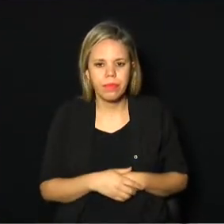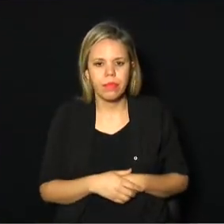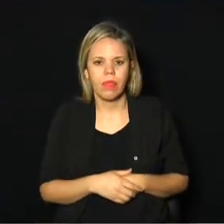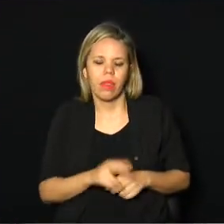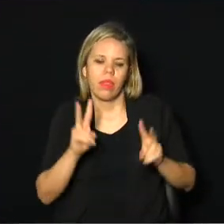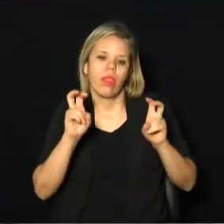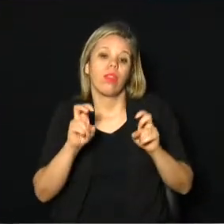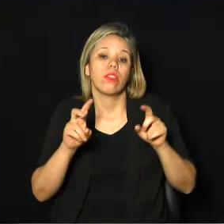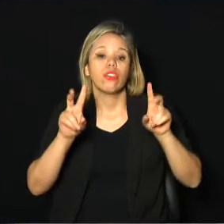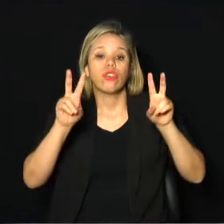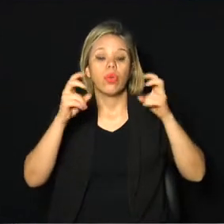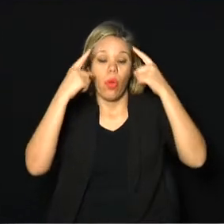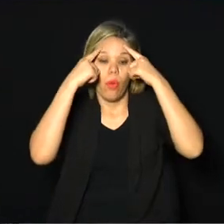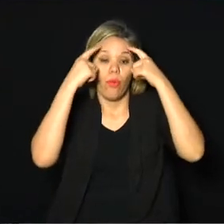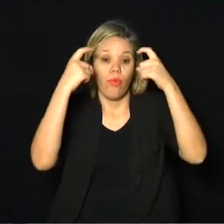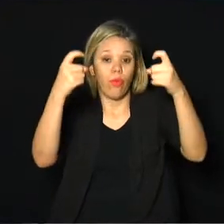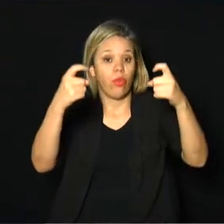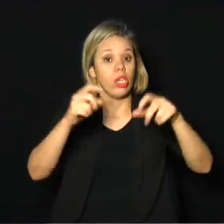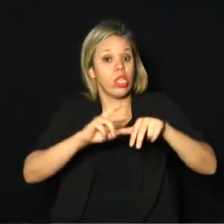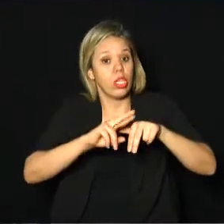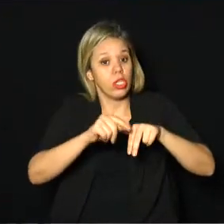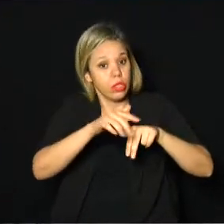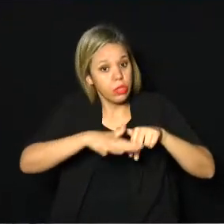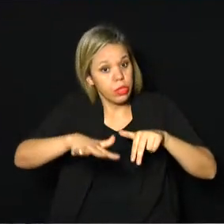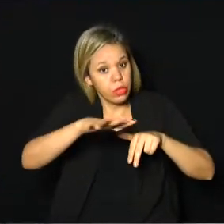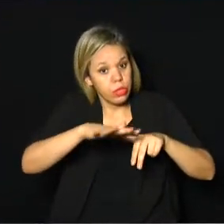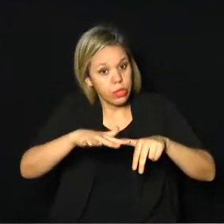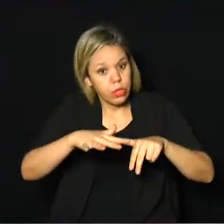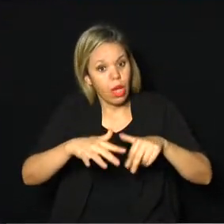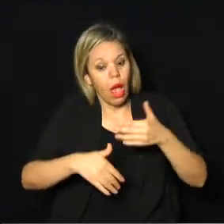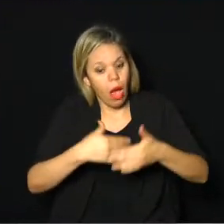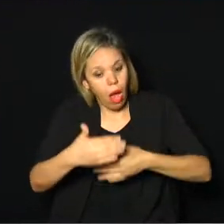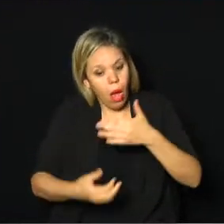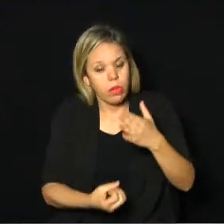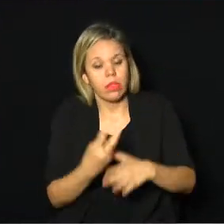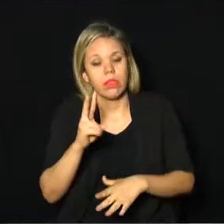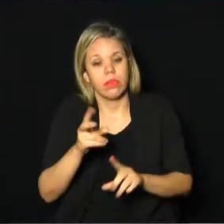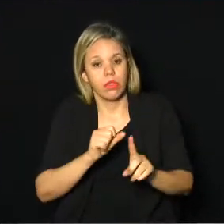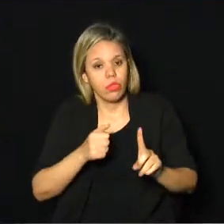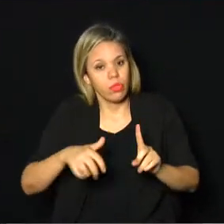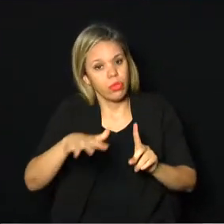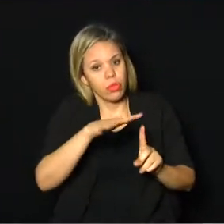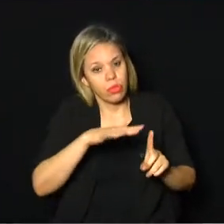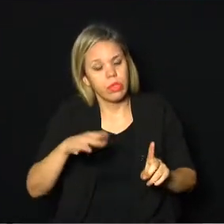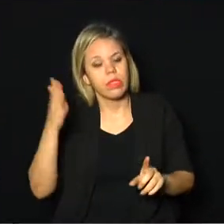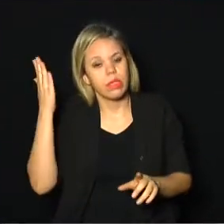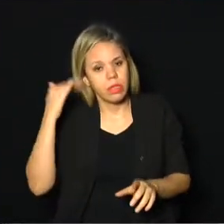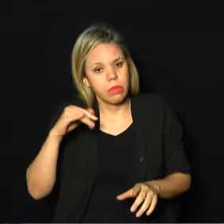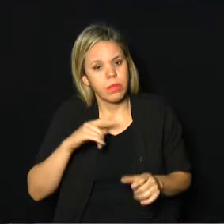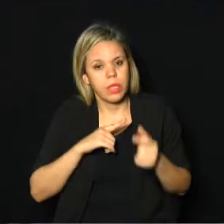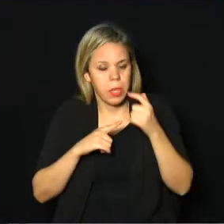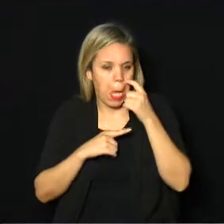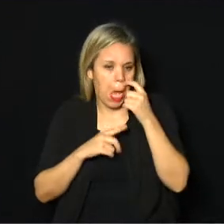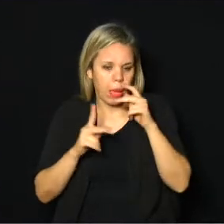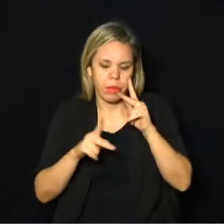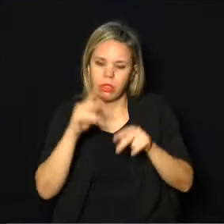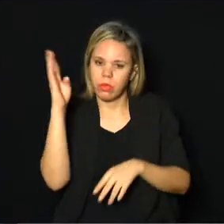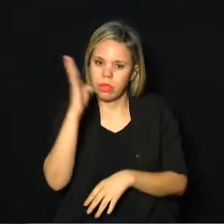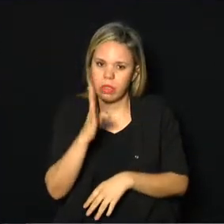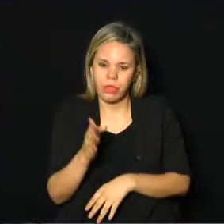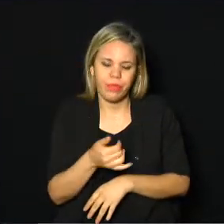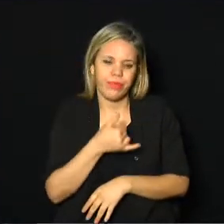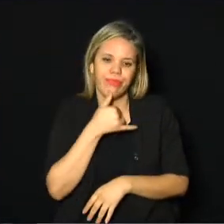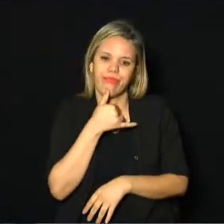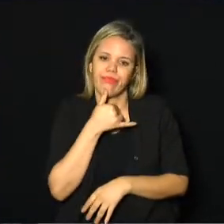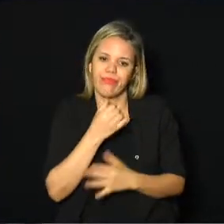da violência de gênero é um tema constante na nossa sociedade, né? Quer dizer, a gente sabe que o Brasil, infelizmente,